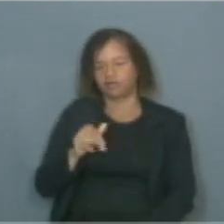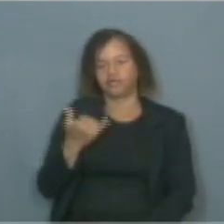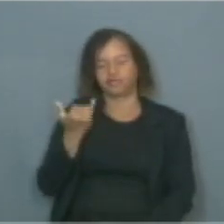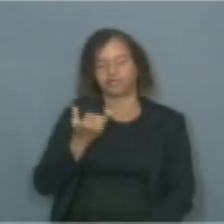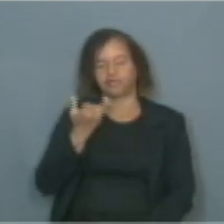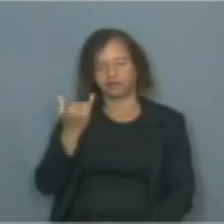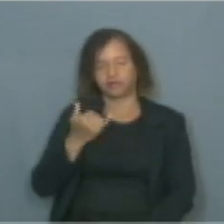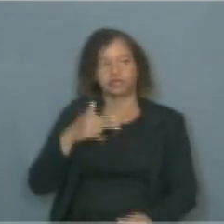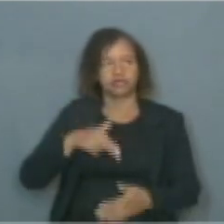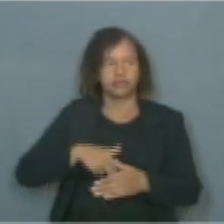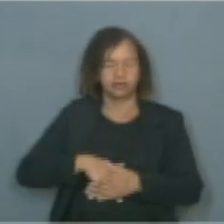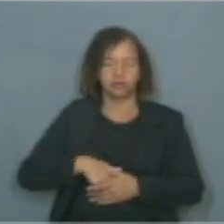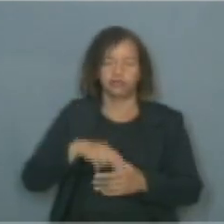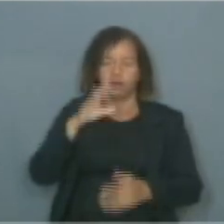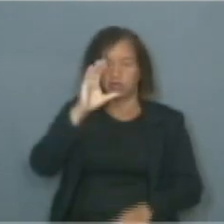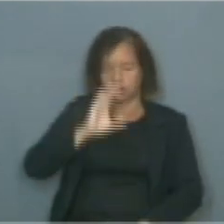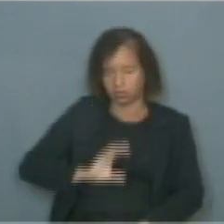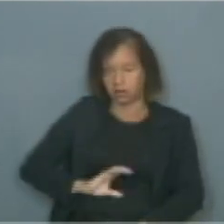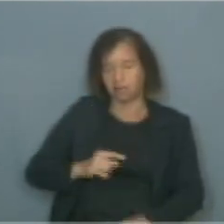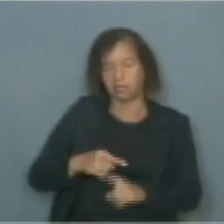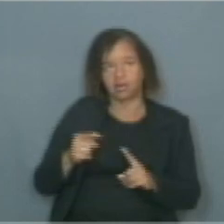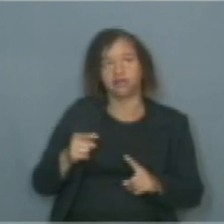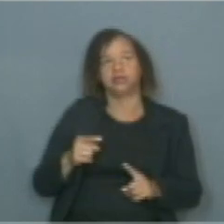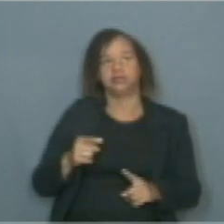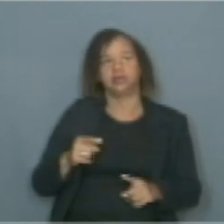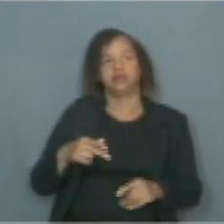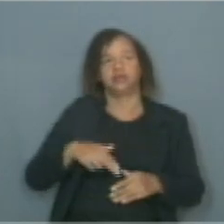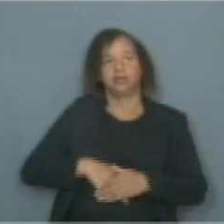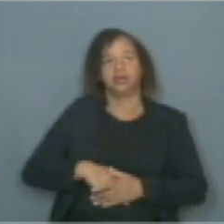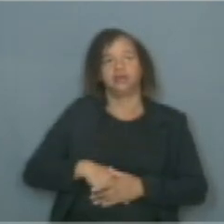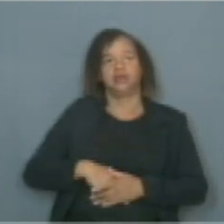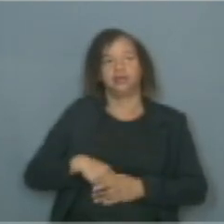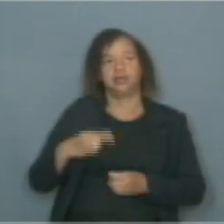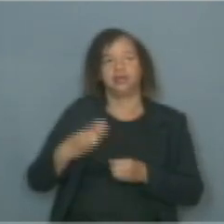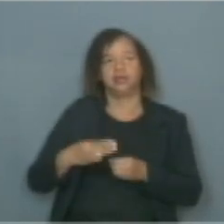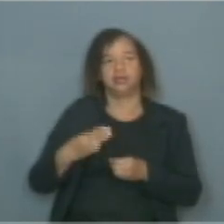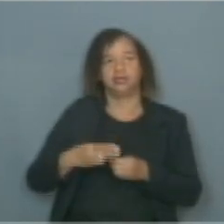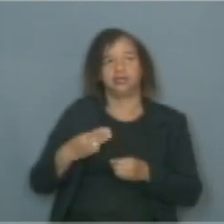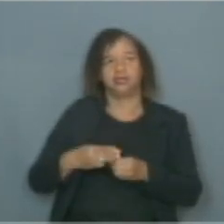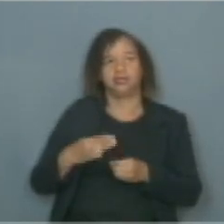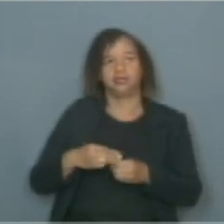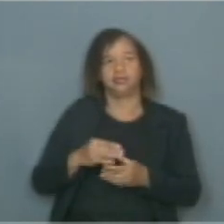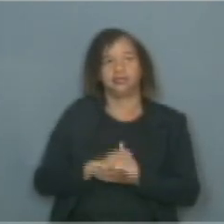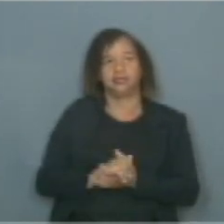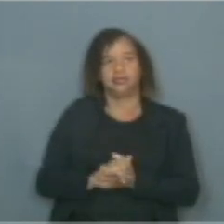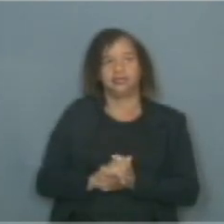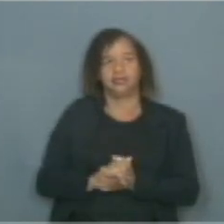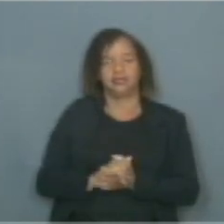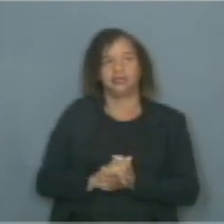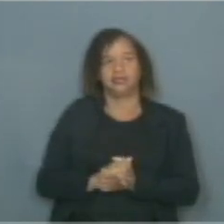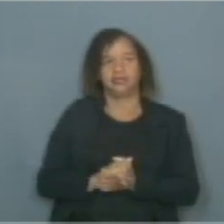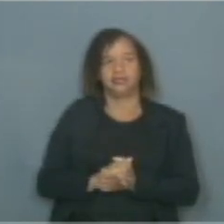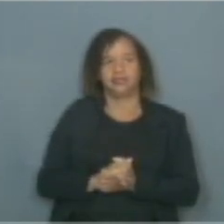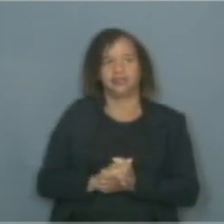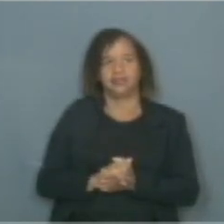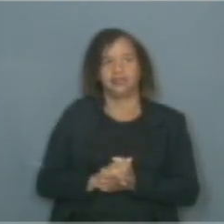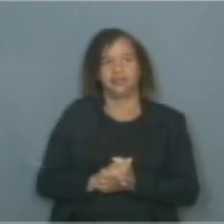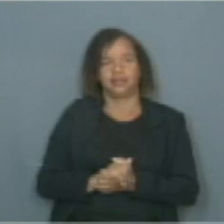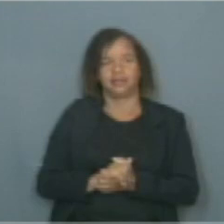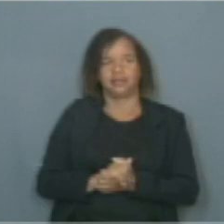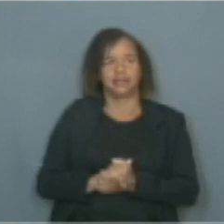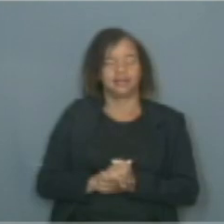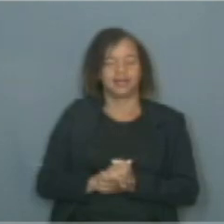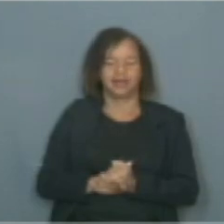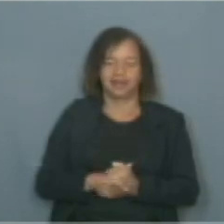do armamento, não só para o cidadão, porque o guarda municipal armado ele também vai dar essa proteção, como também vai se proteger. Como é que se pode fazer parte